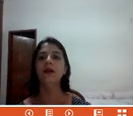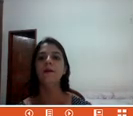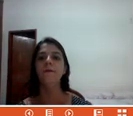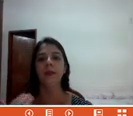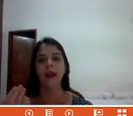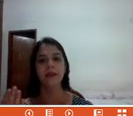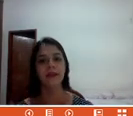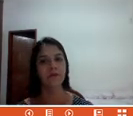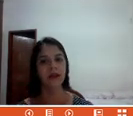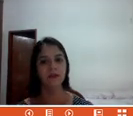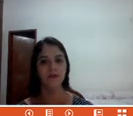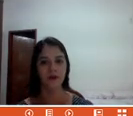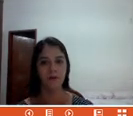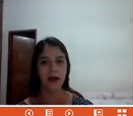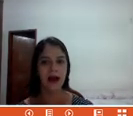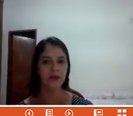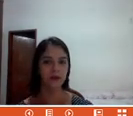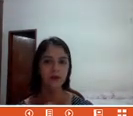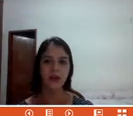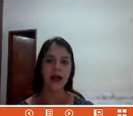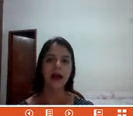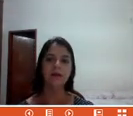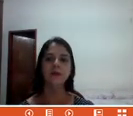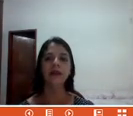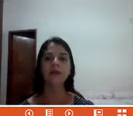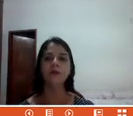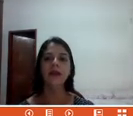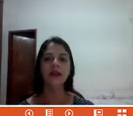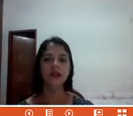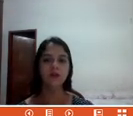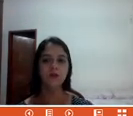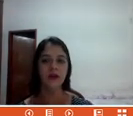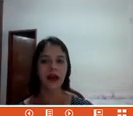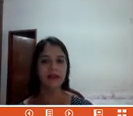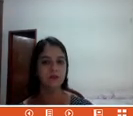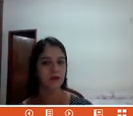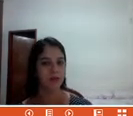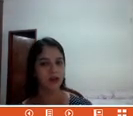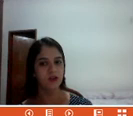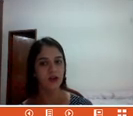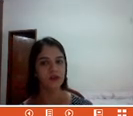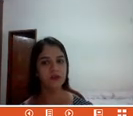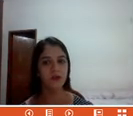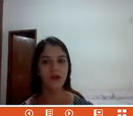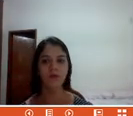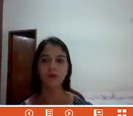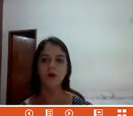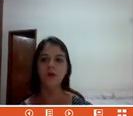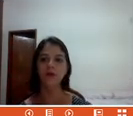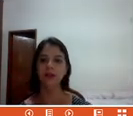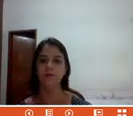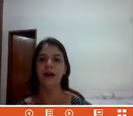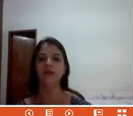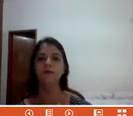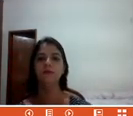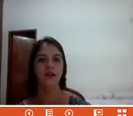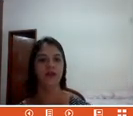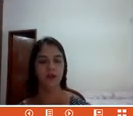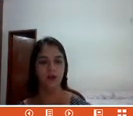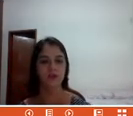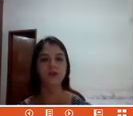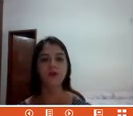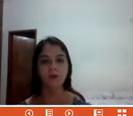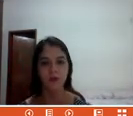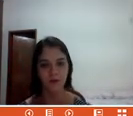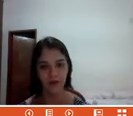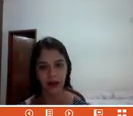dedos, determinando o formato, o lugar, podendo o lugar ser uma parte do nosso corpo ou um espaço em frente